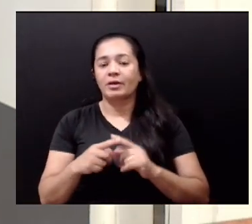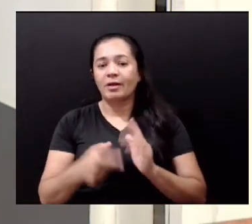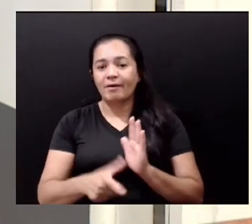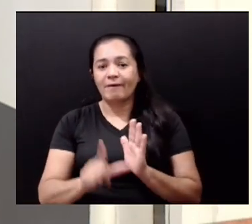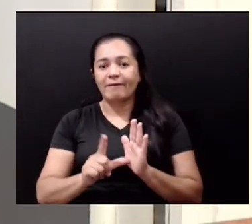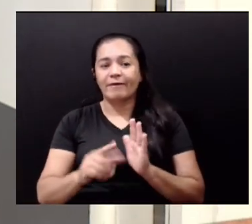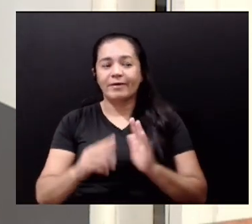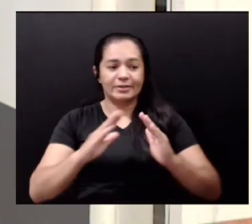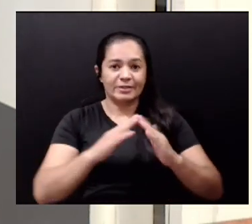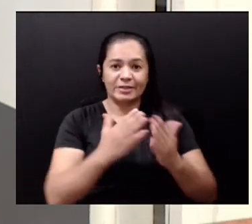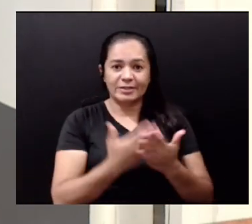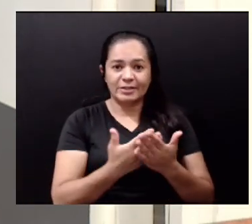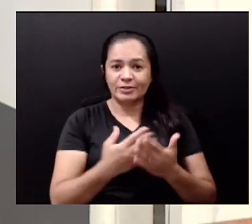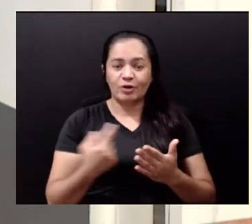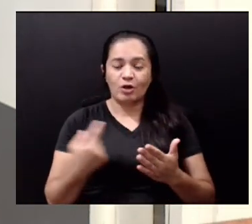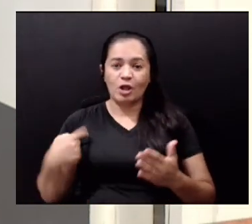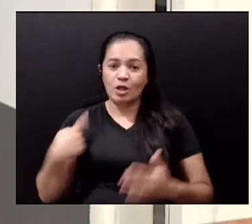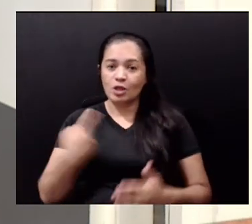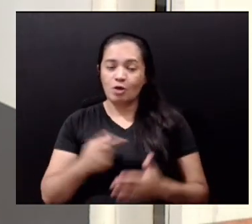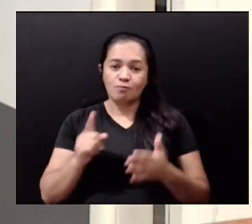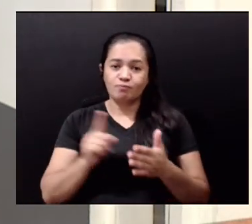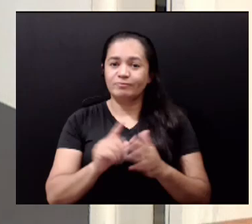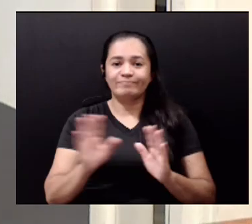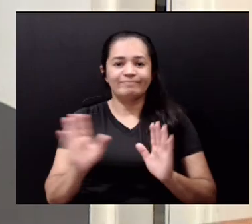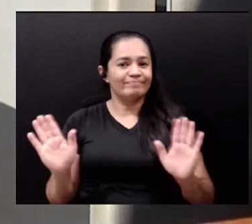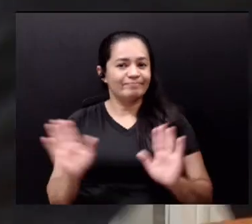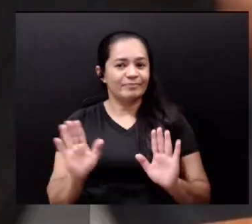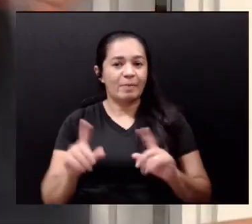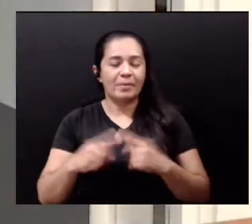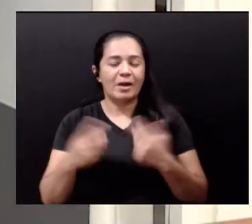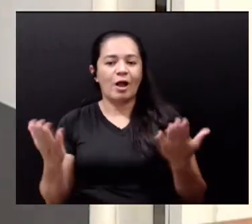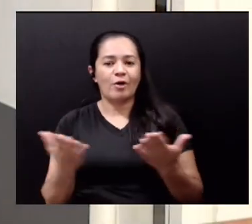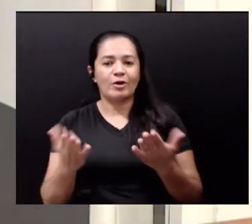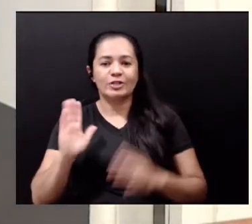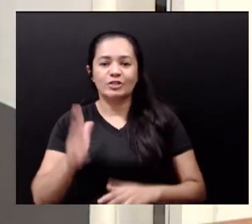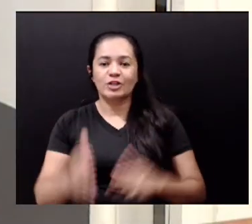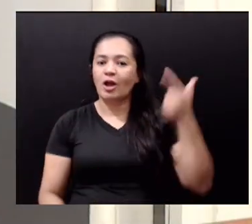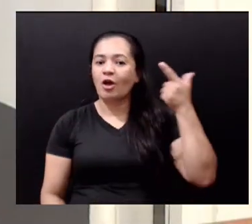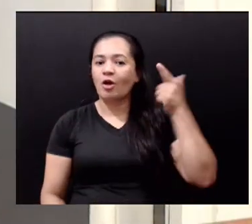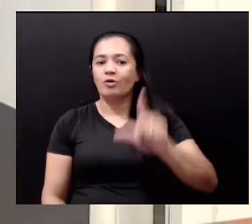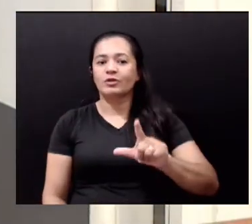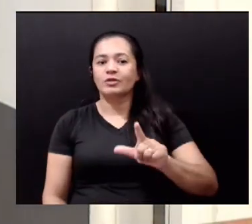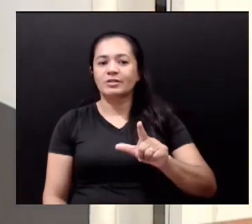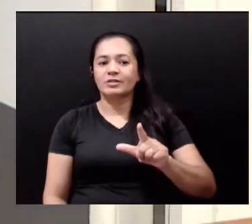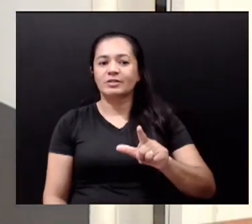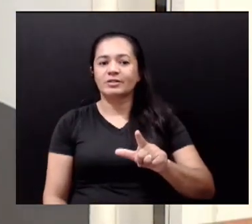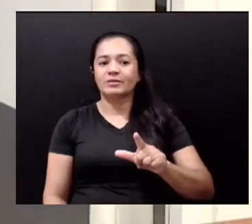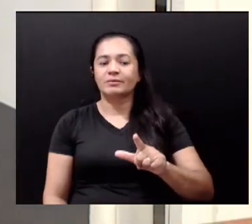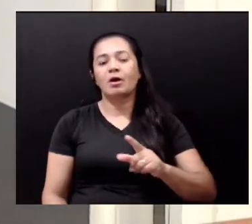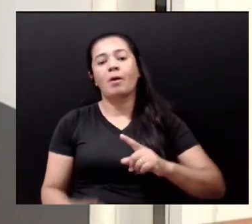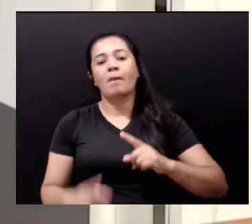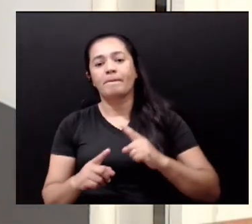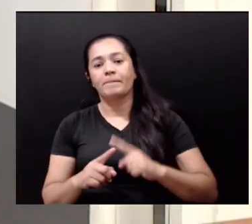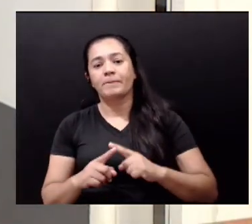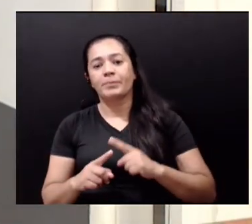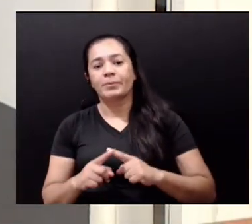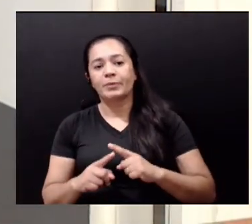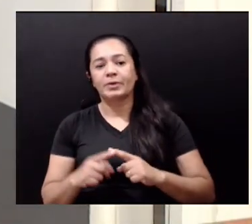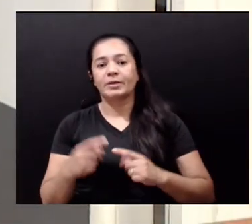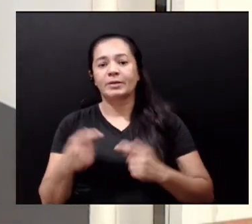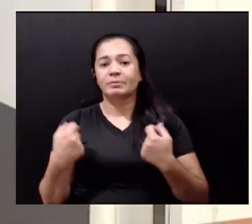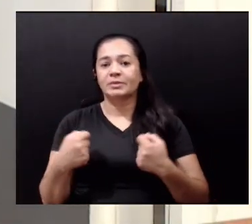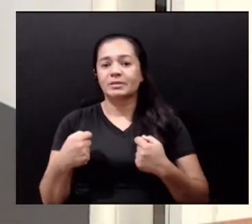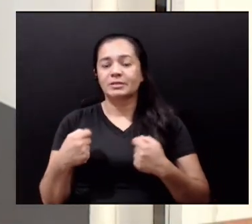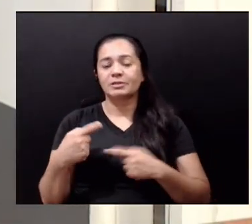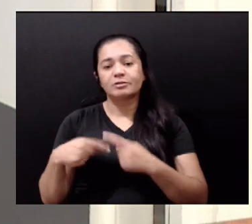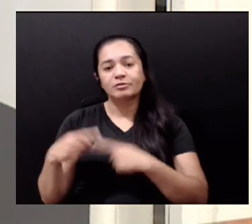de proteção, nesse sentido, do desenvolvimento, né, integral e saudável das crianças. E foi aprovado,